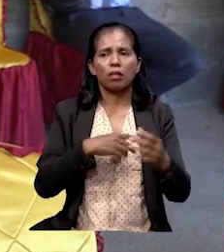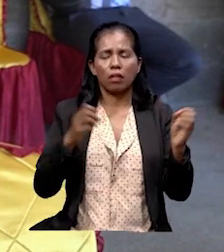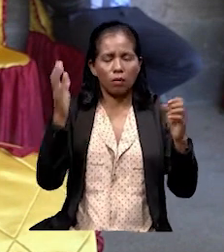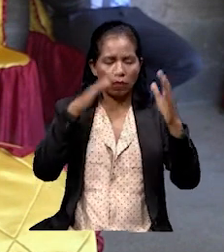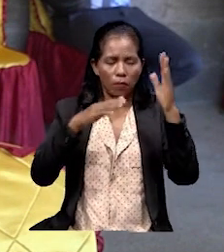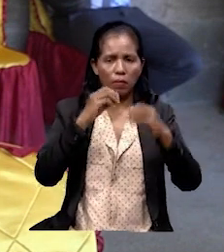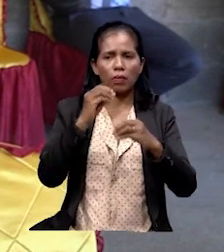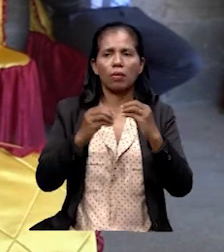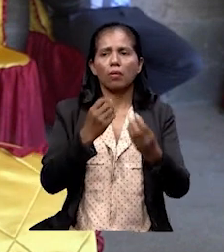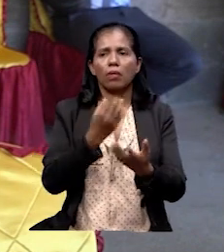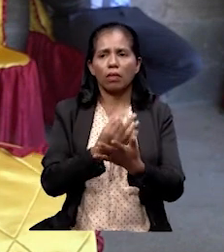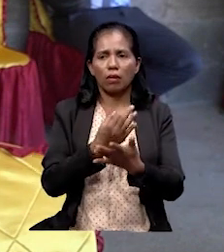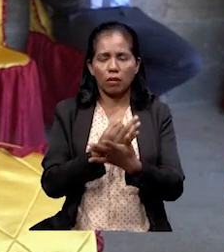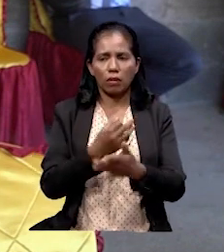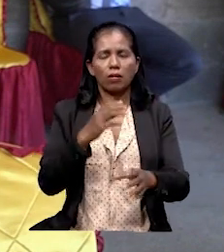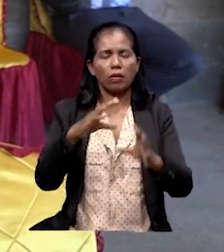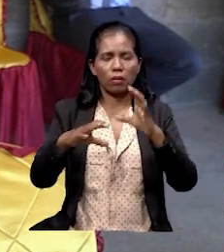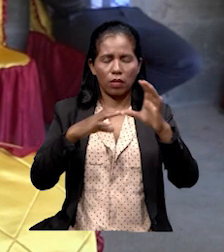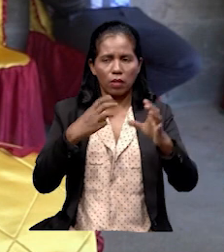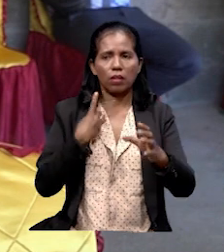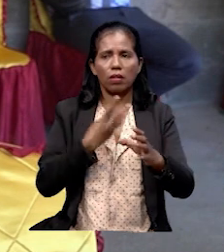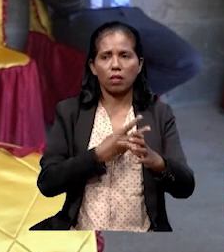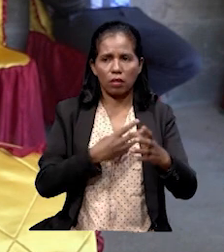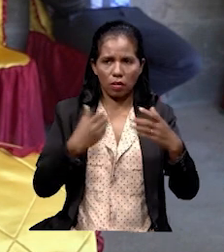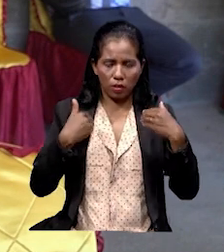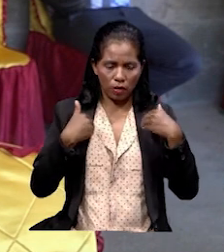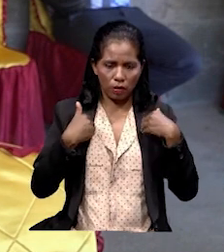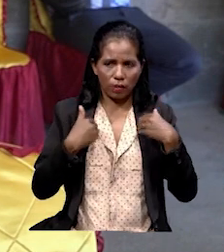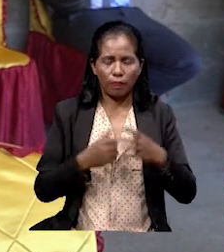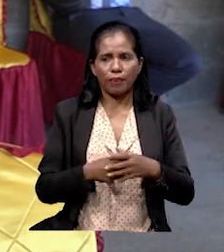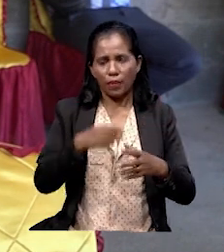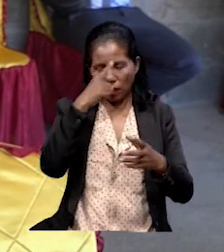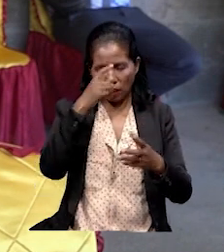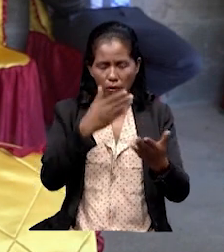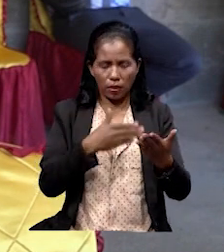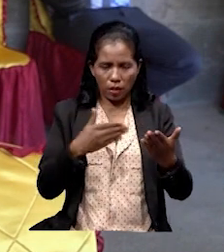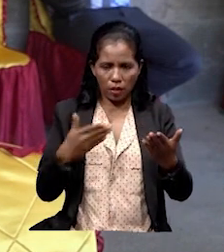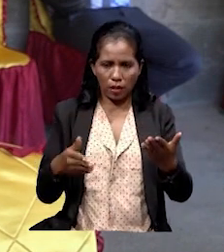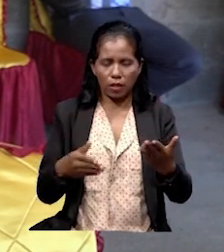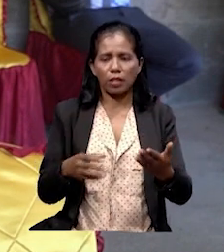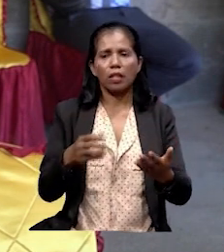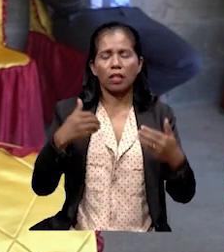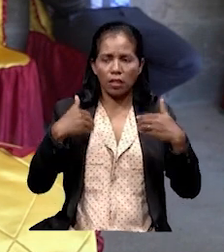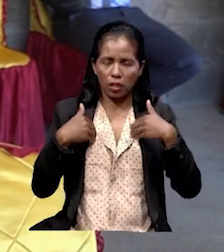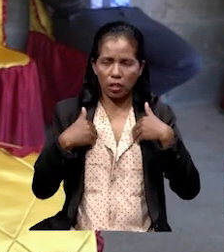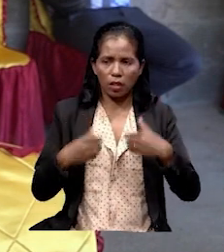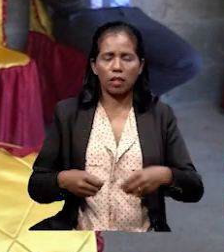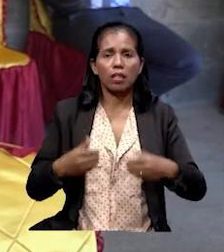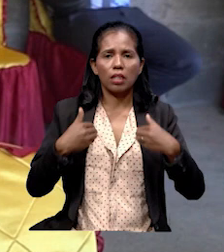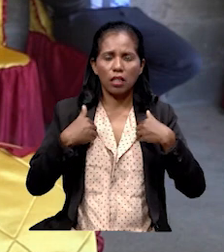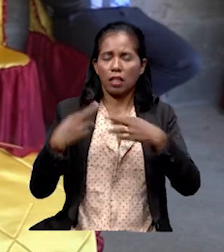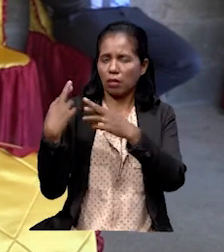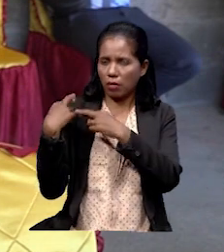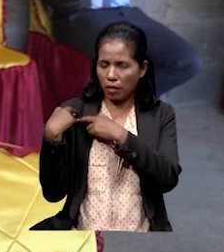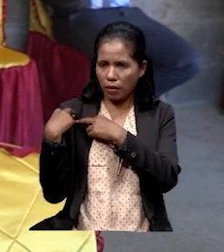ba osang problema kono ba komunikasaun ni bema kita iya e setama sa sansa ne desentraliza então ita o responsabilidade ba